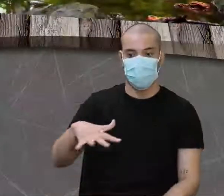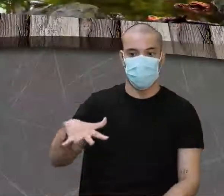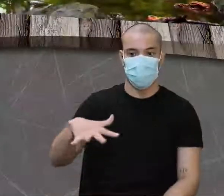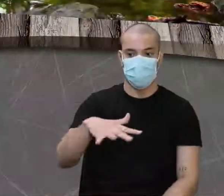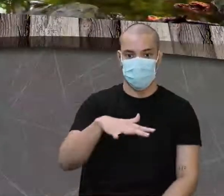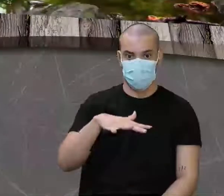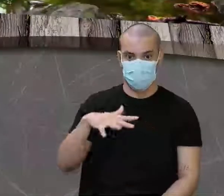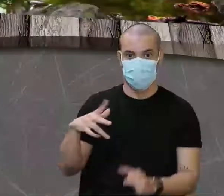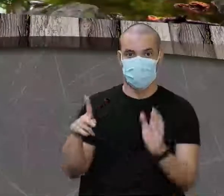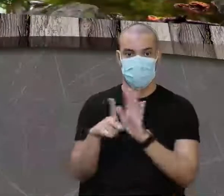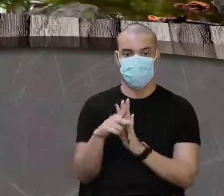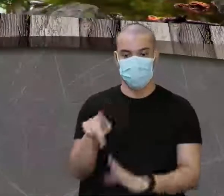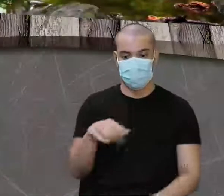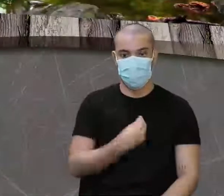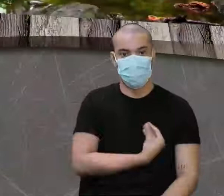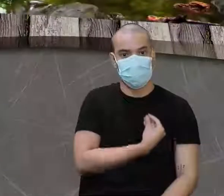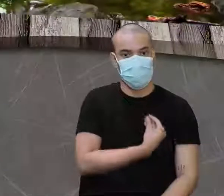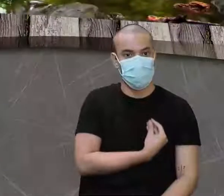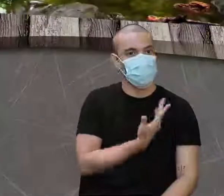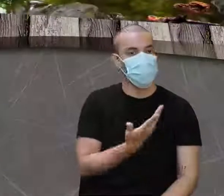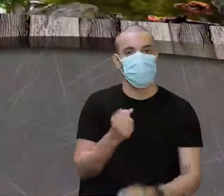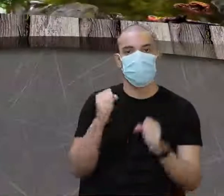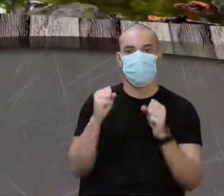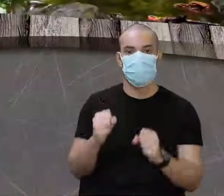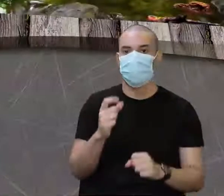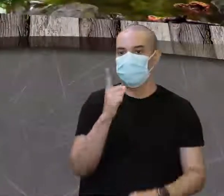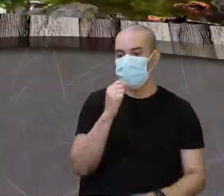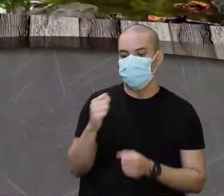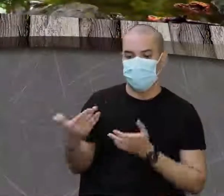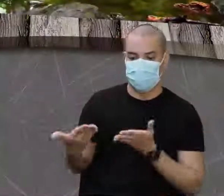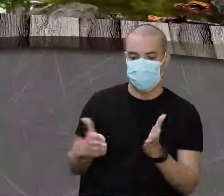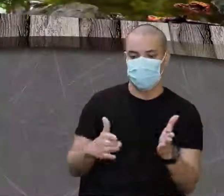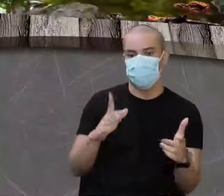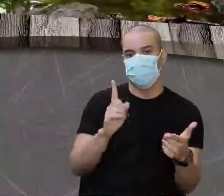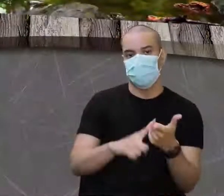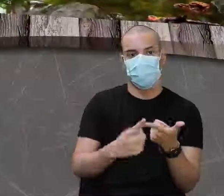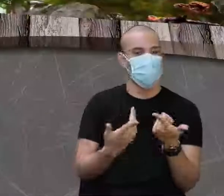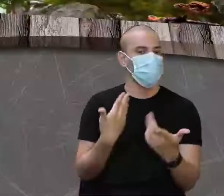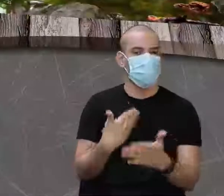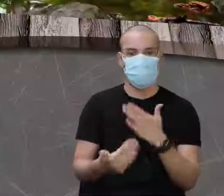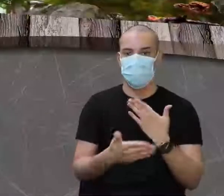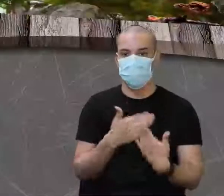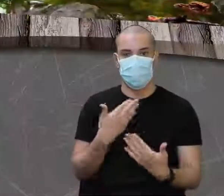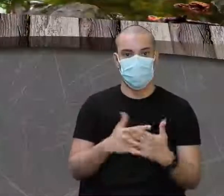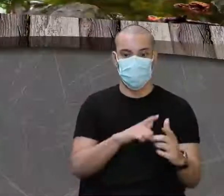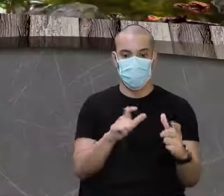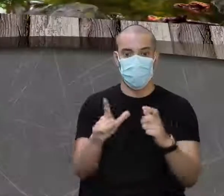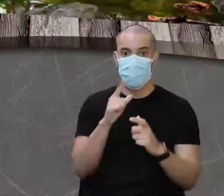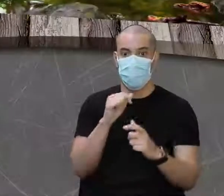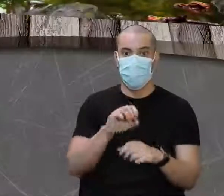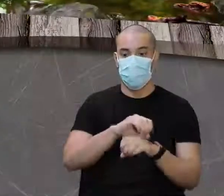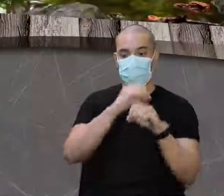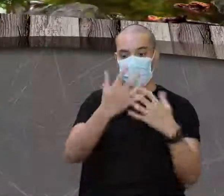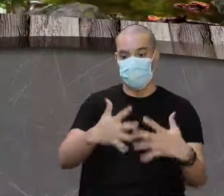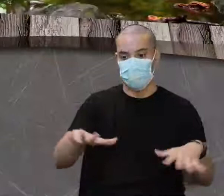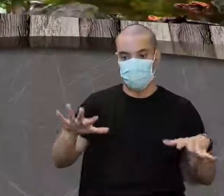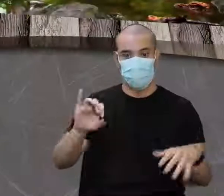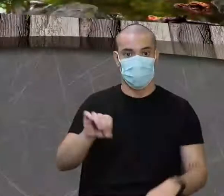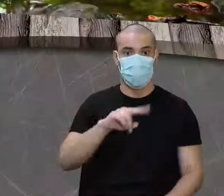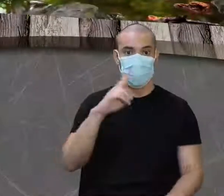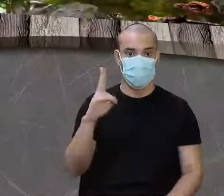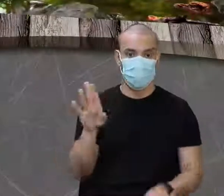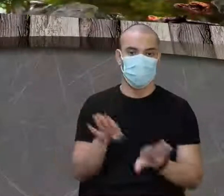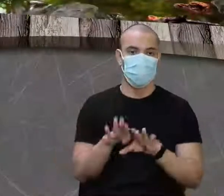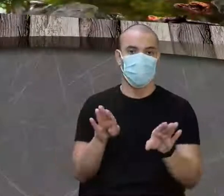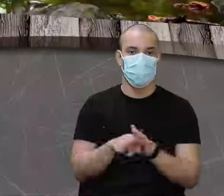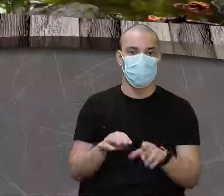ambiente que vai estar ali, ou seja, o fundo de um córrego, de um lago, de um rio, né? Nos oceanos, ou no